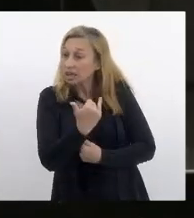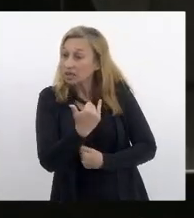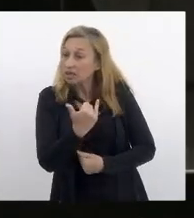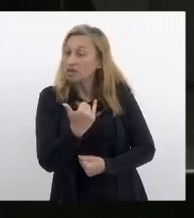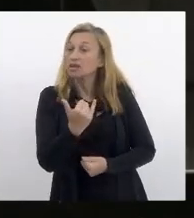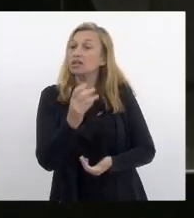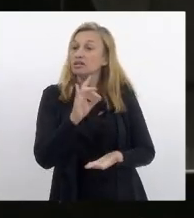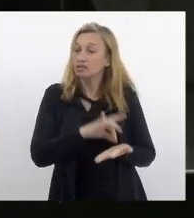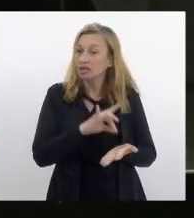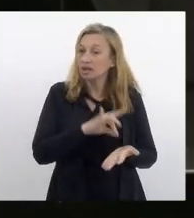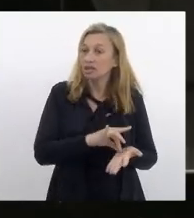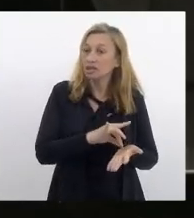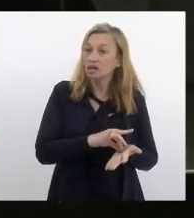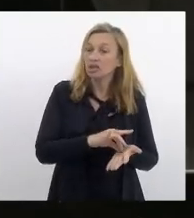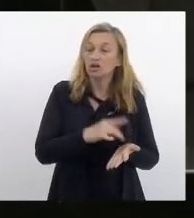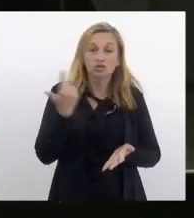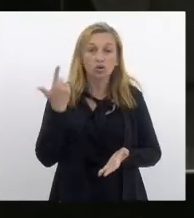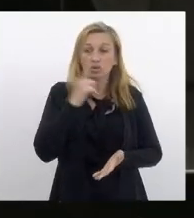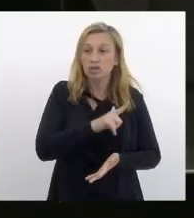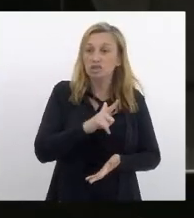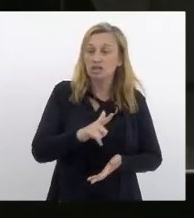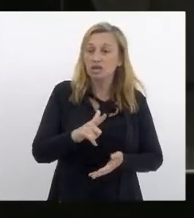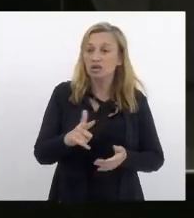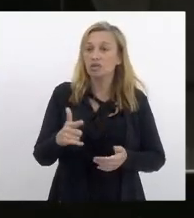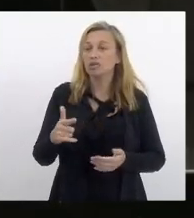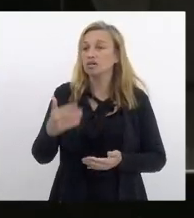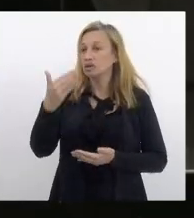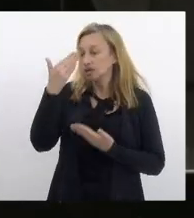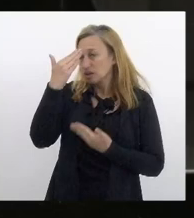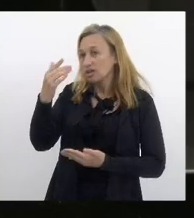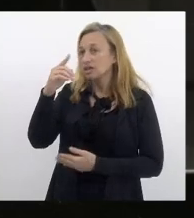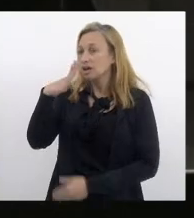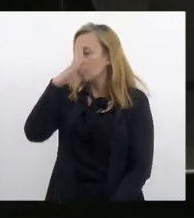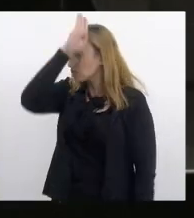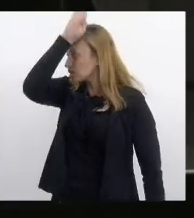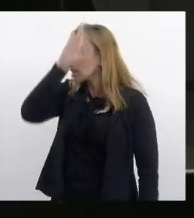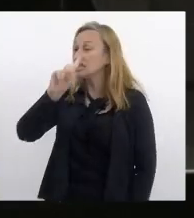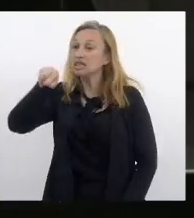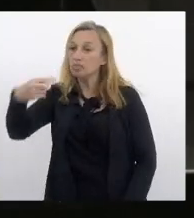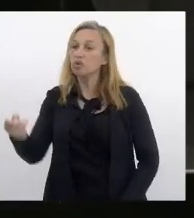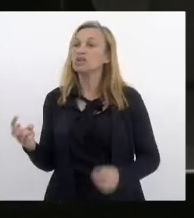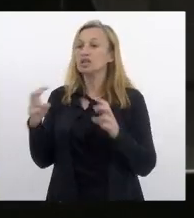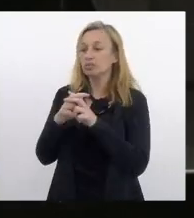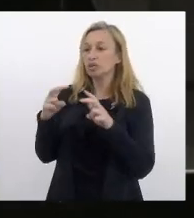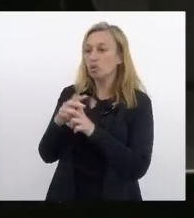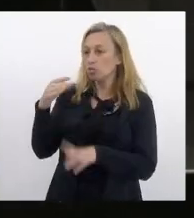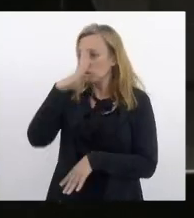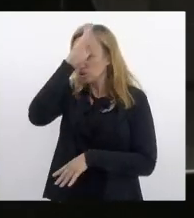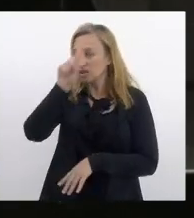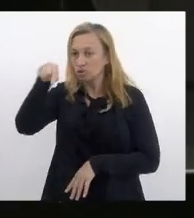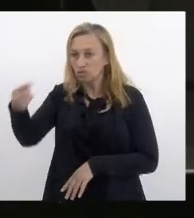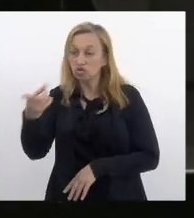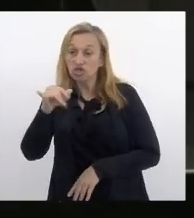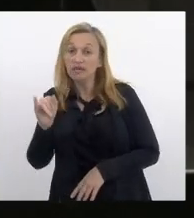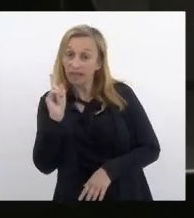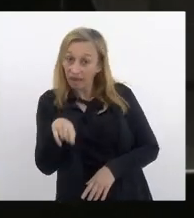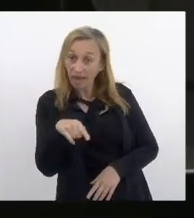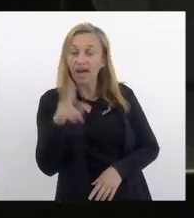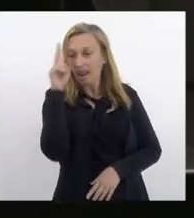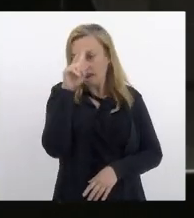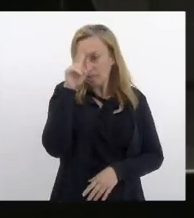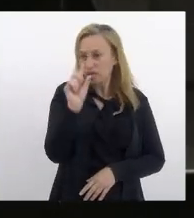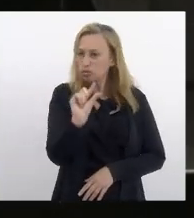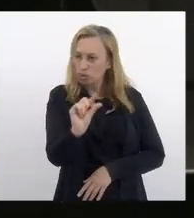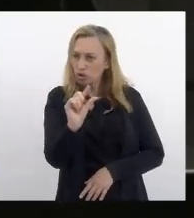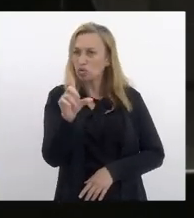elegeu graças ao Bolsonaro e depois disse que não era bolsonarista, brigou com o Bolsonaro no dia seguinte, né? Lembrando um pouco